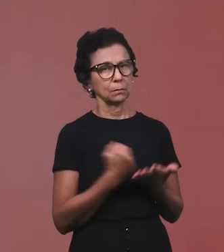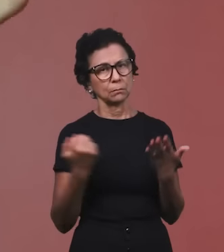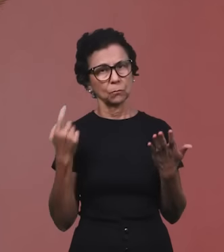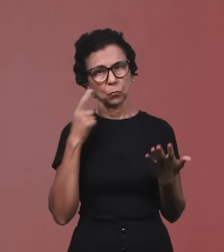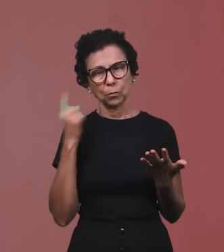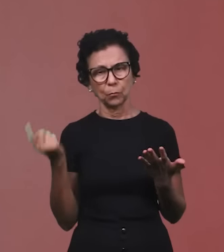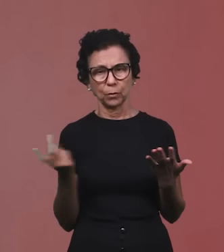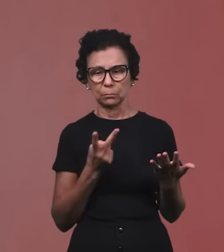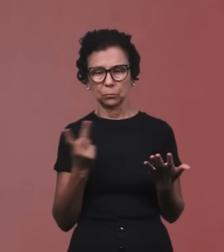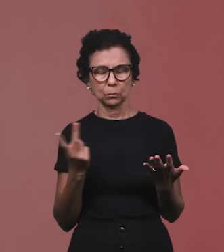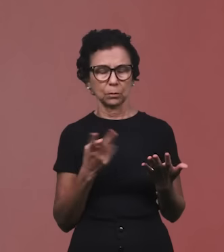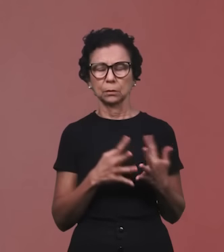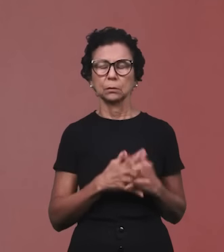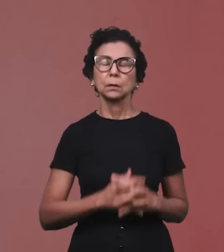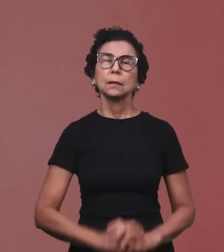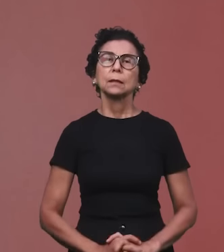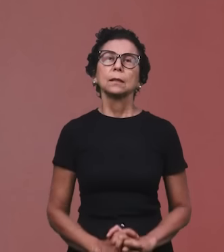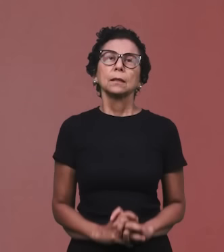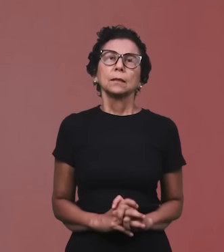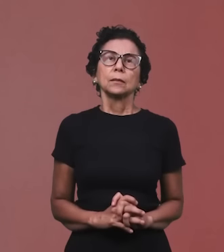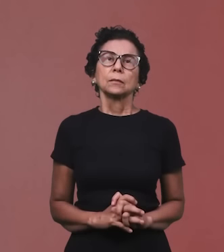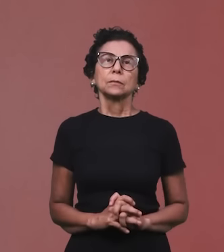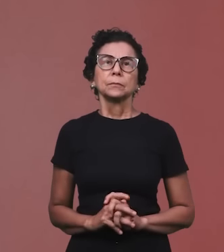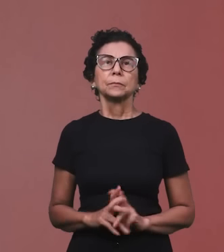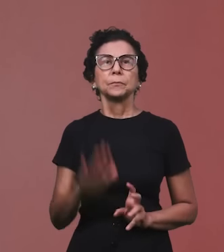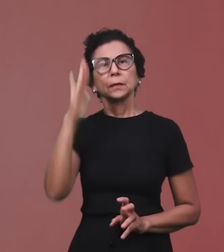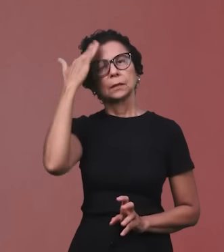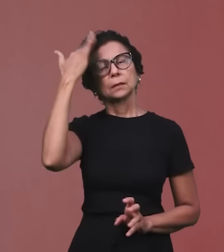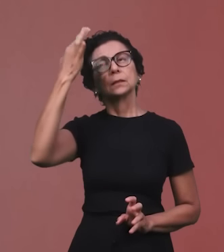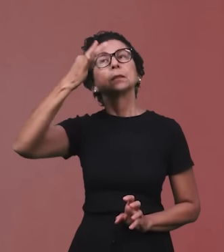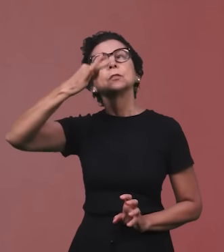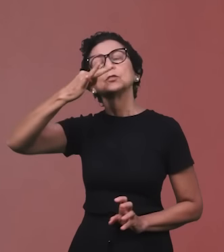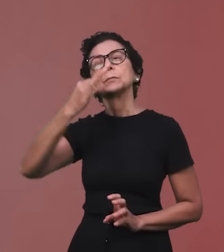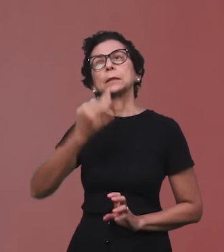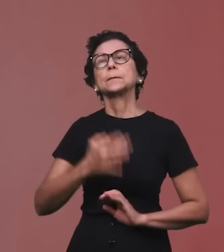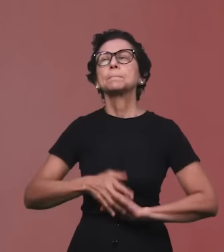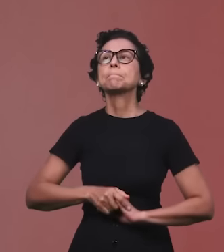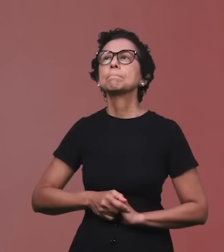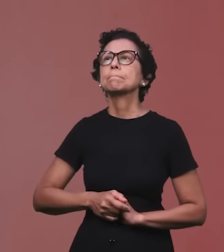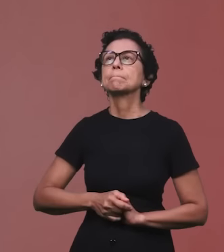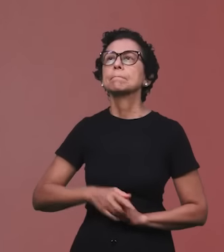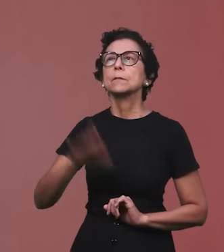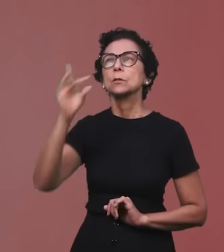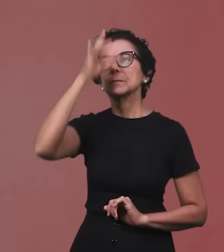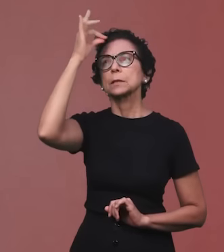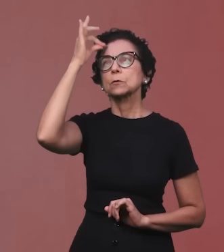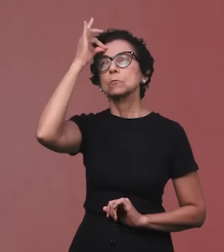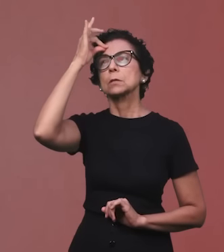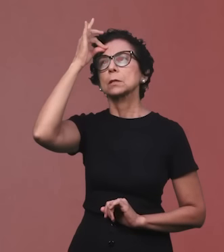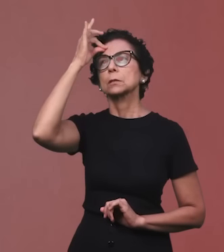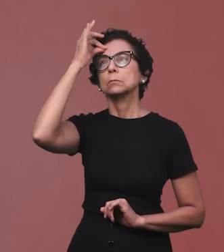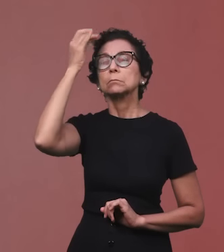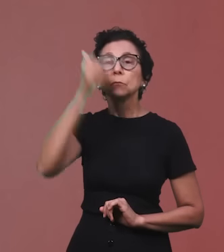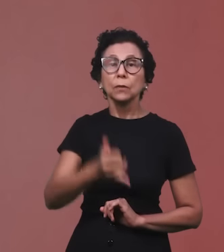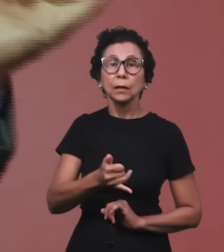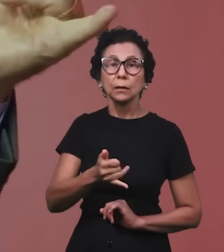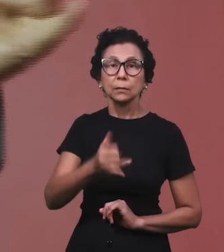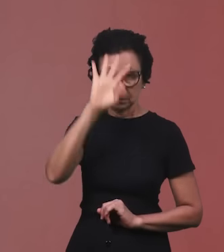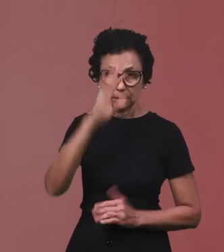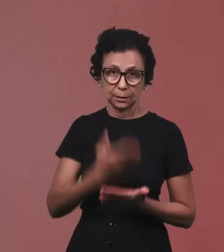Velho e Novo, vamos assim dizer. O que é discernir? Eu quero saber se é o senhor que está falando. Nós temos o Espírito Santo que fala. Você crê